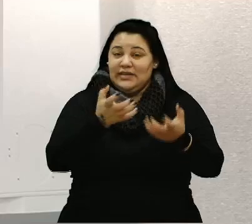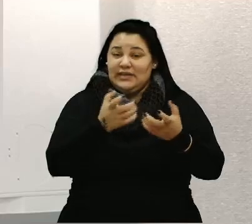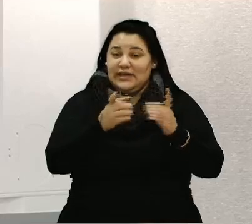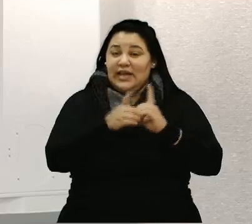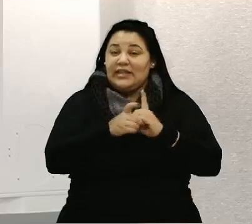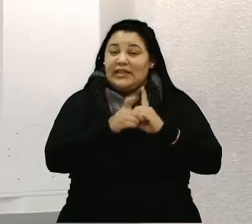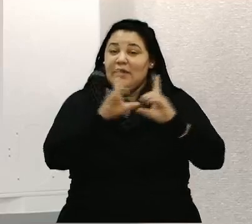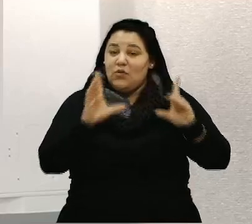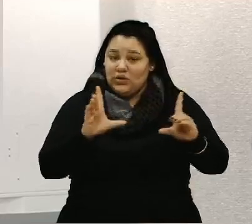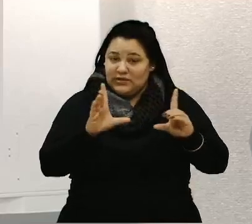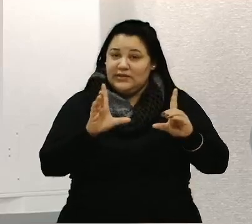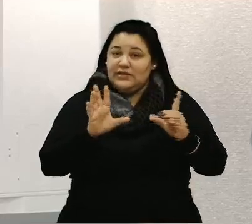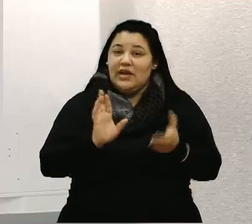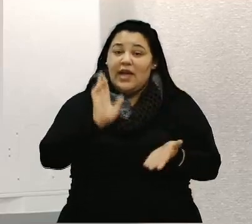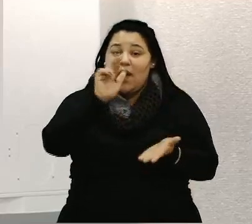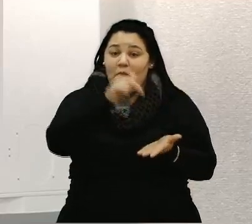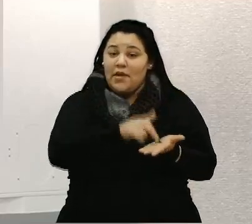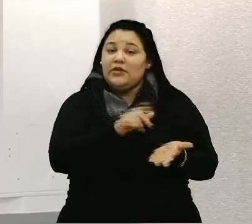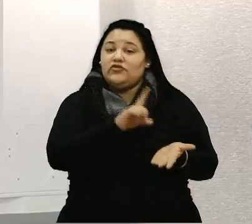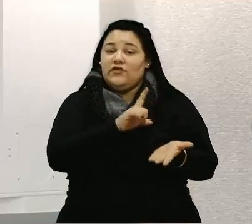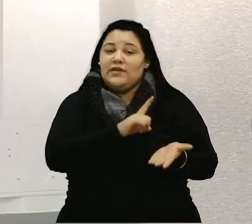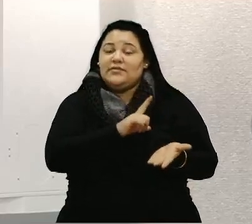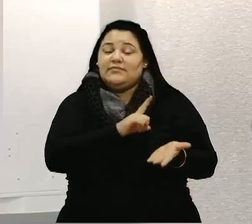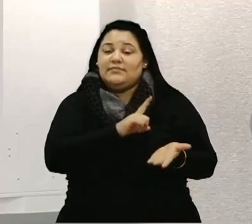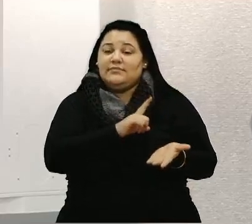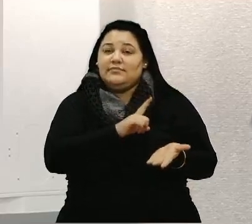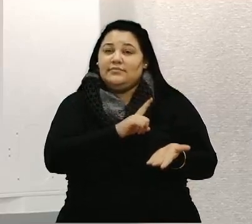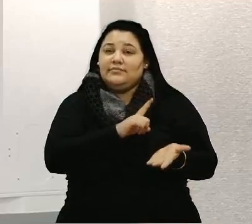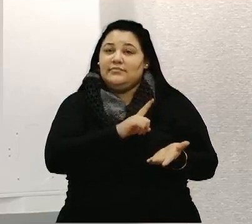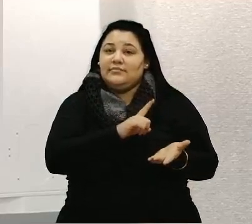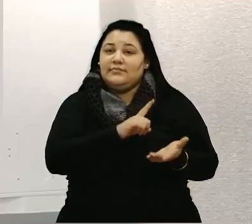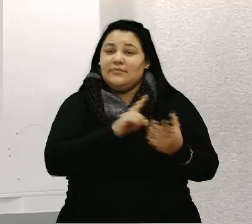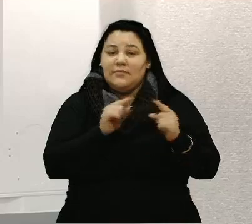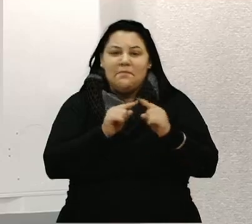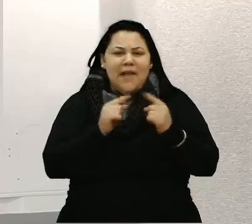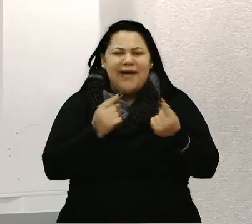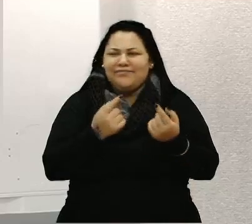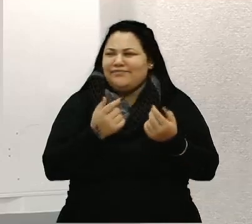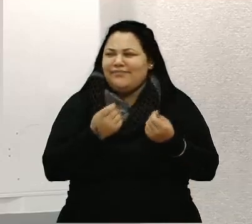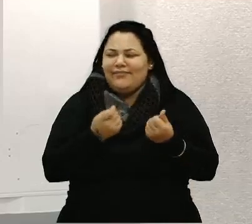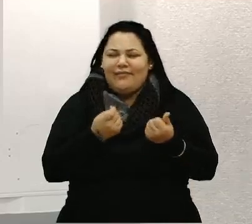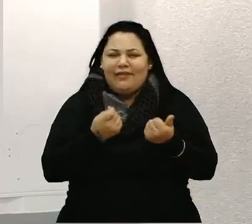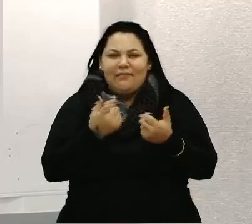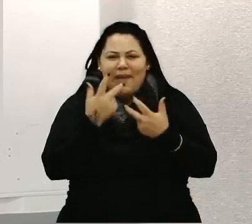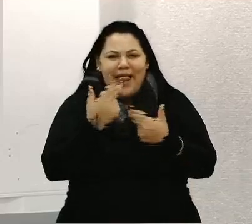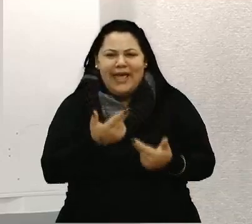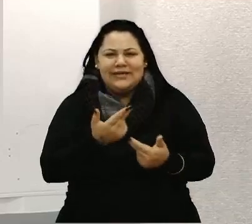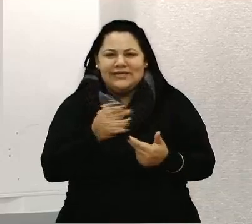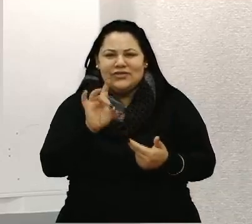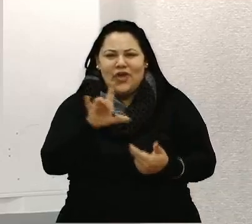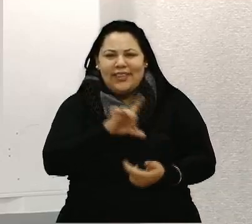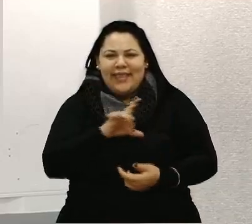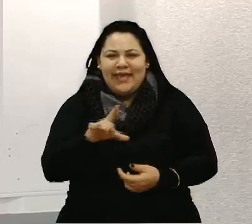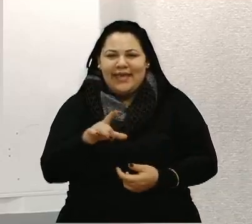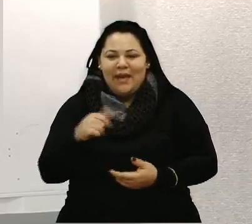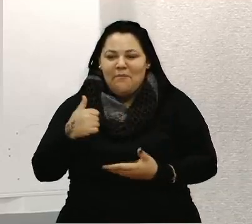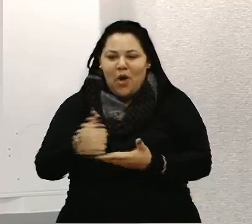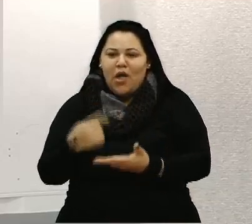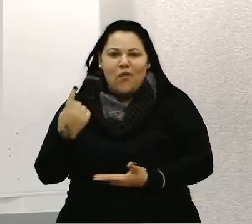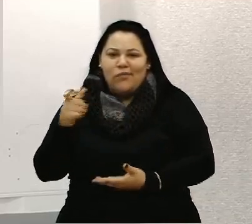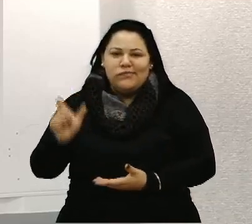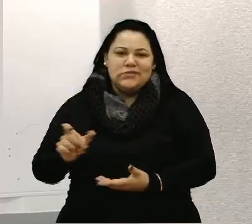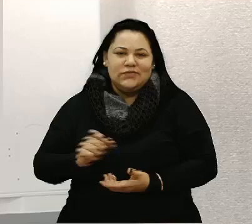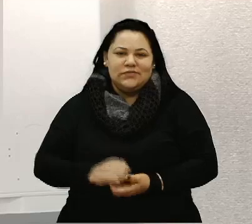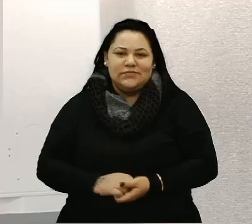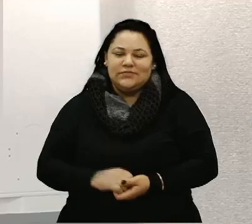democracia realmente existisse. Mas ela parece que ela existe só para um lado. E